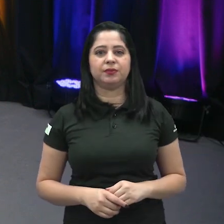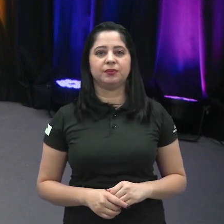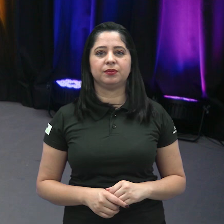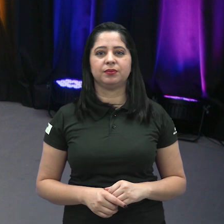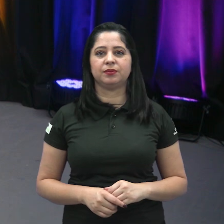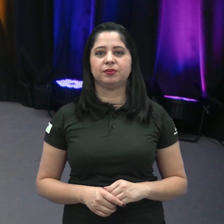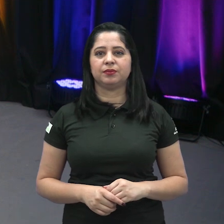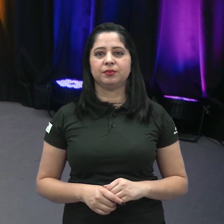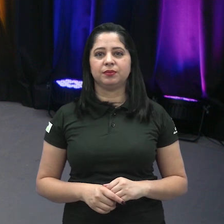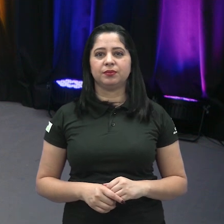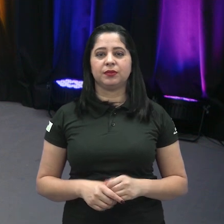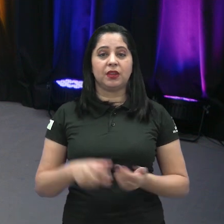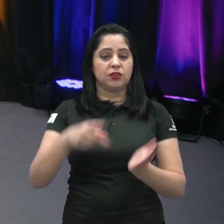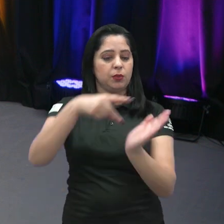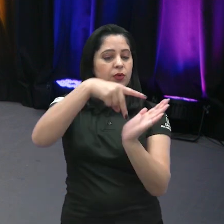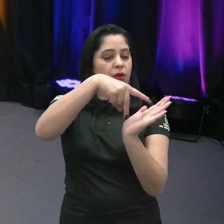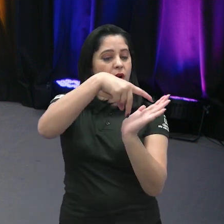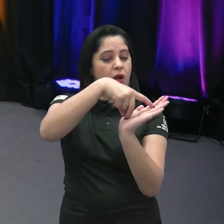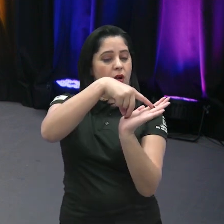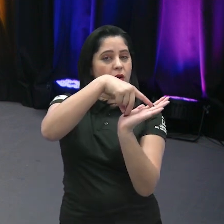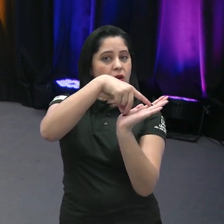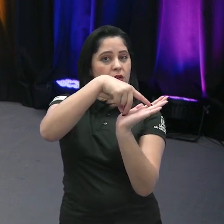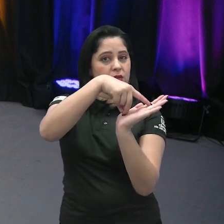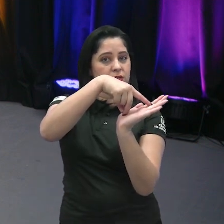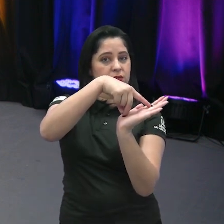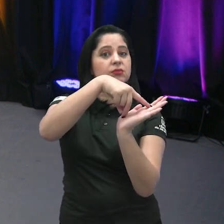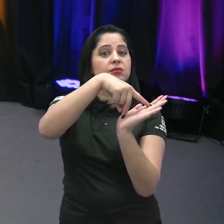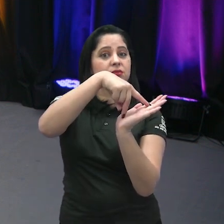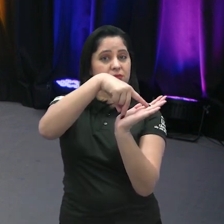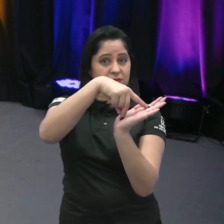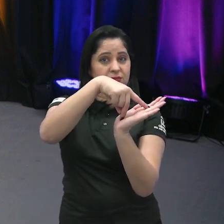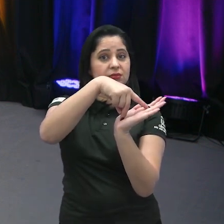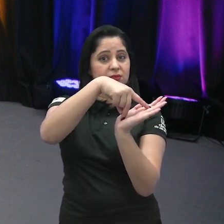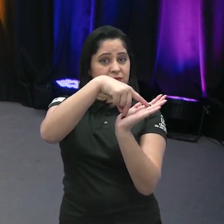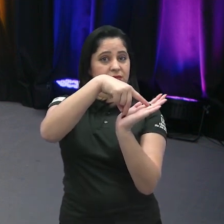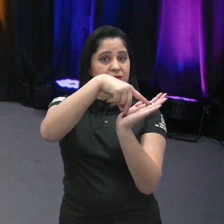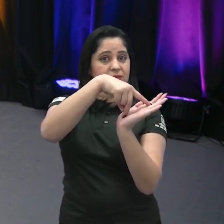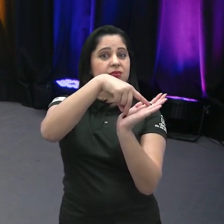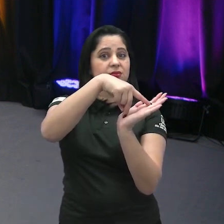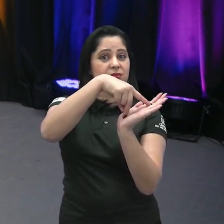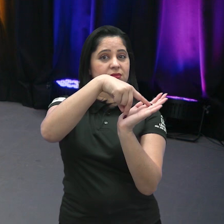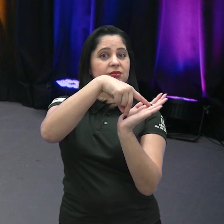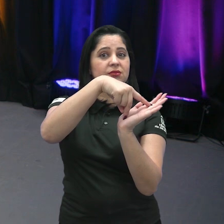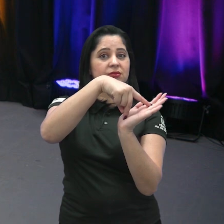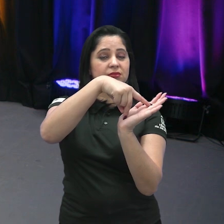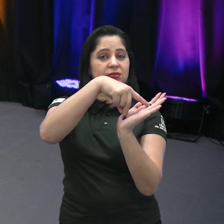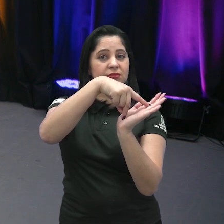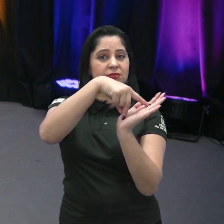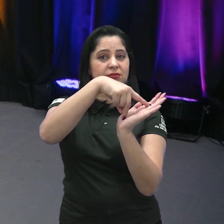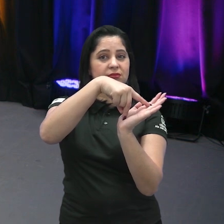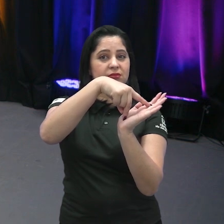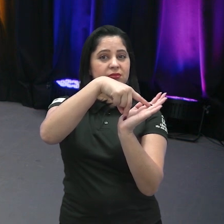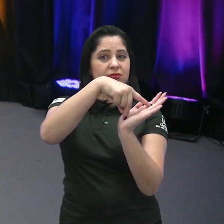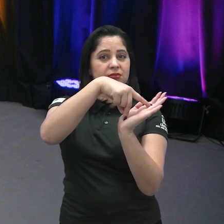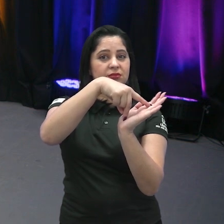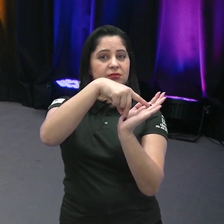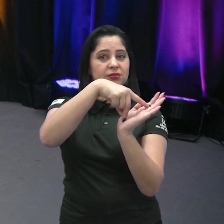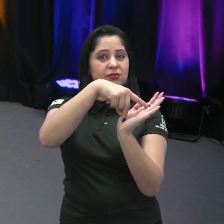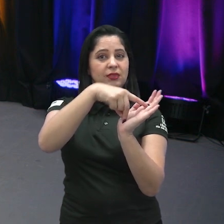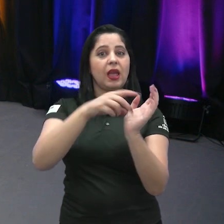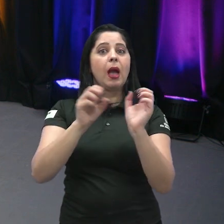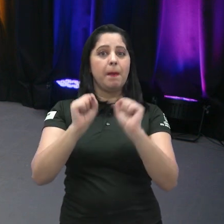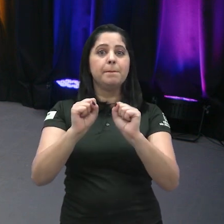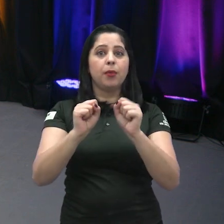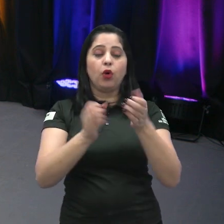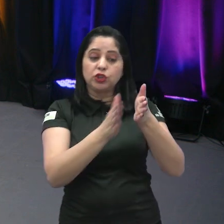bastante. Nós vamos flexionar a perna da frente, o de trás alinhado, calcanhar encostado no chão. Se você